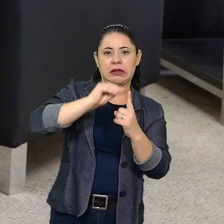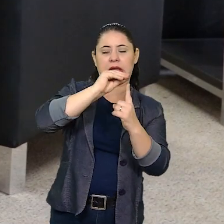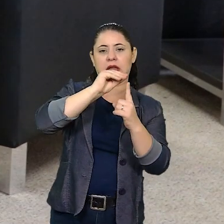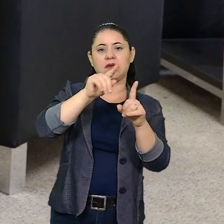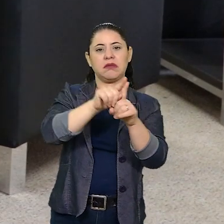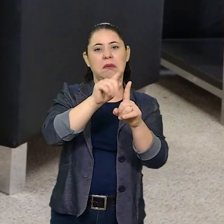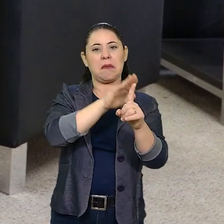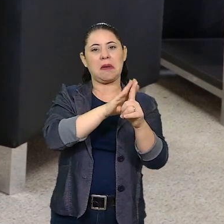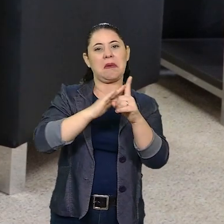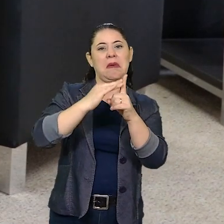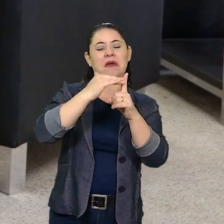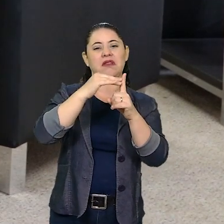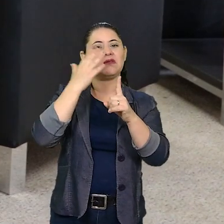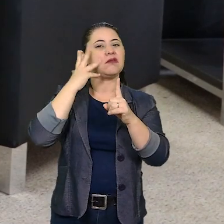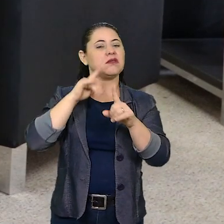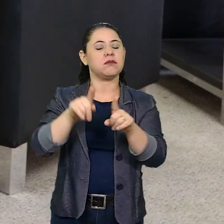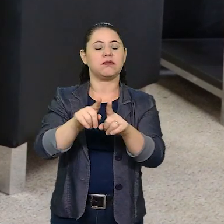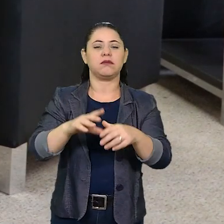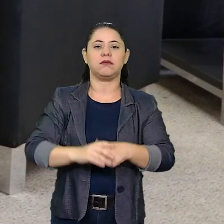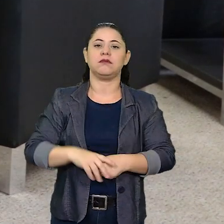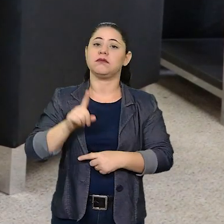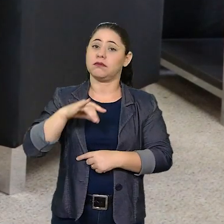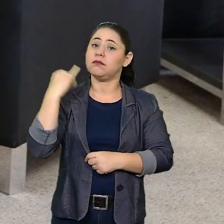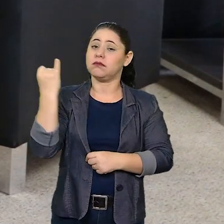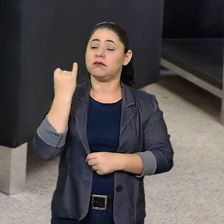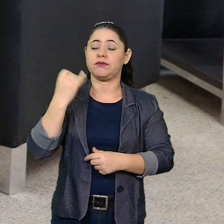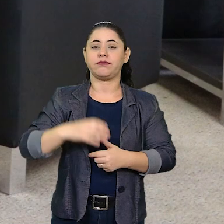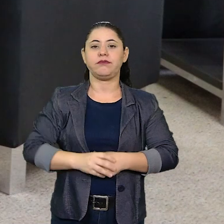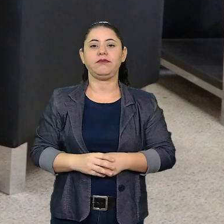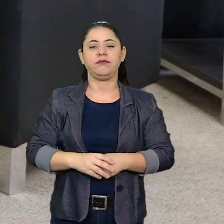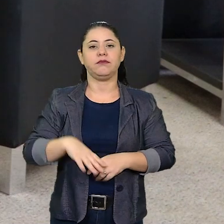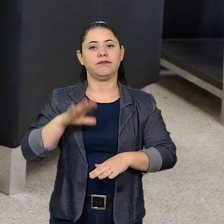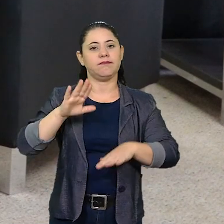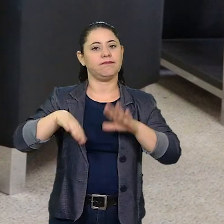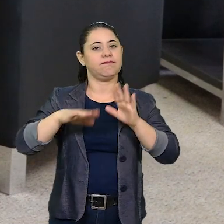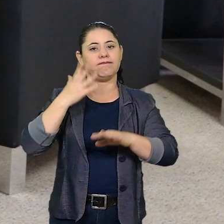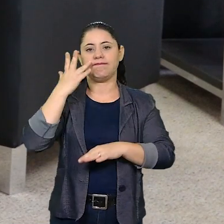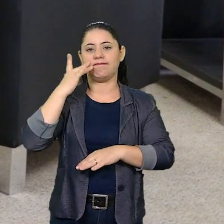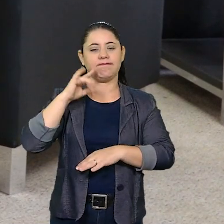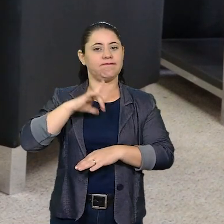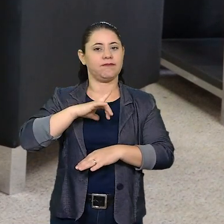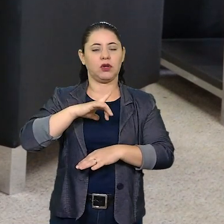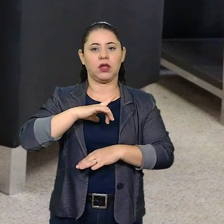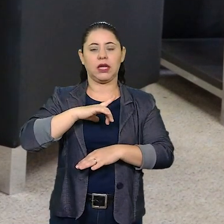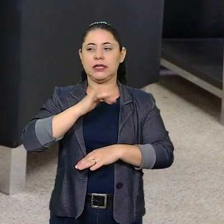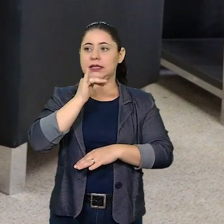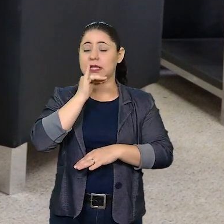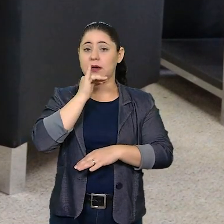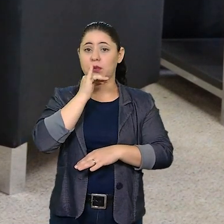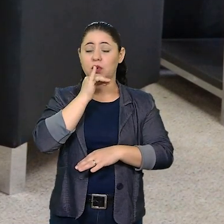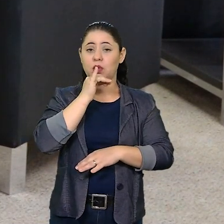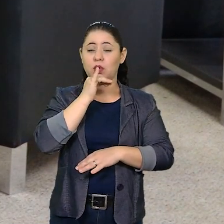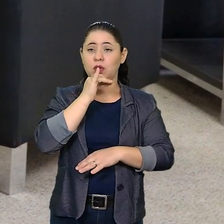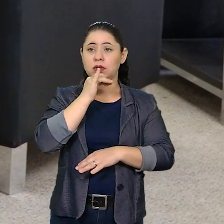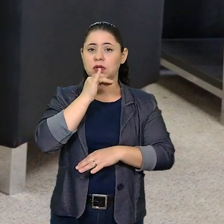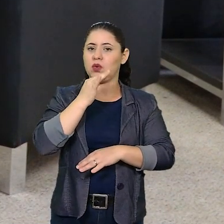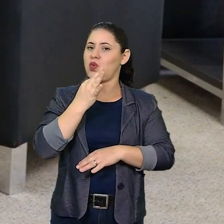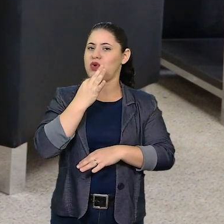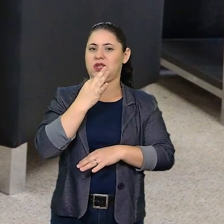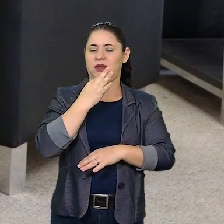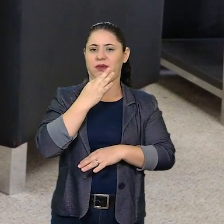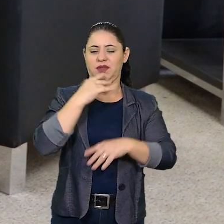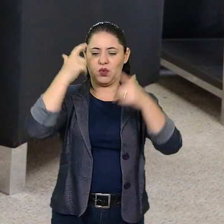quê? Isso é essencial. Muitas vezes a criança não tem a maturidade suficiente ou não tem